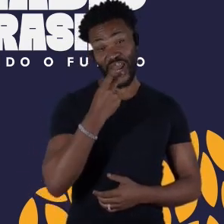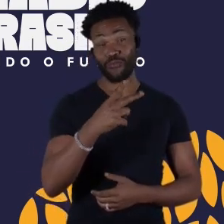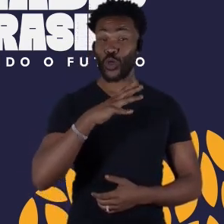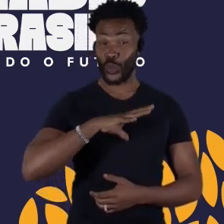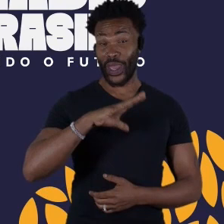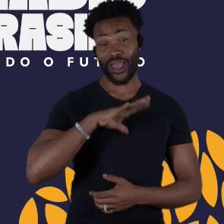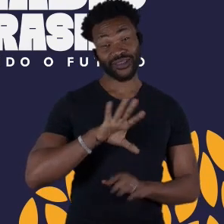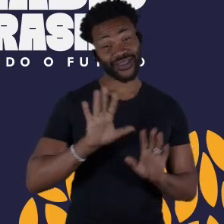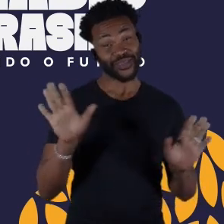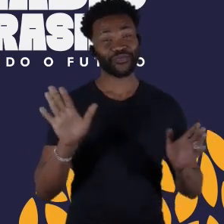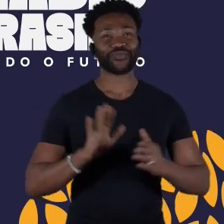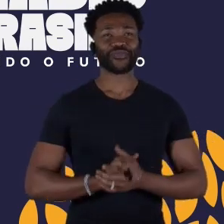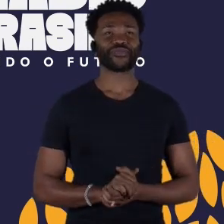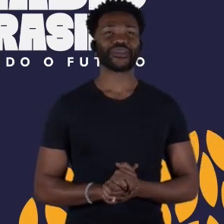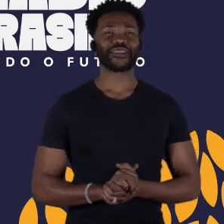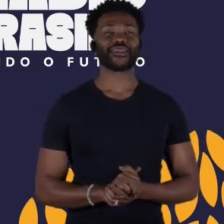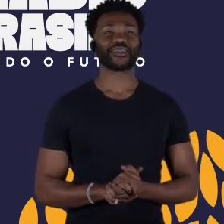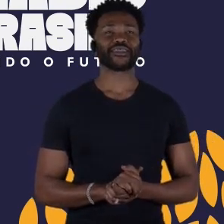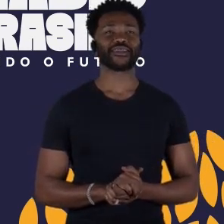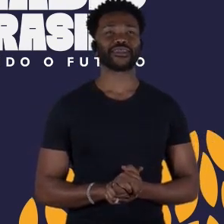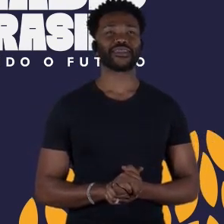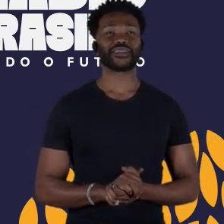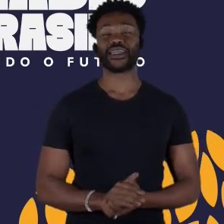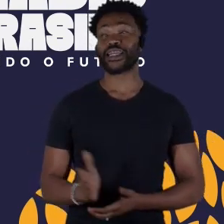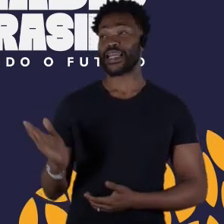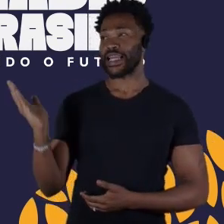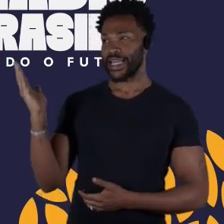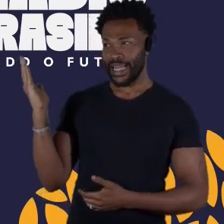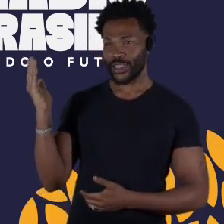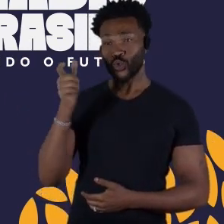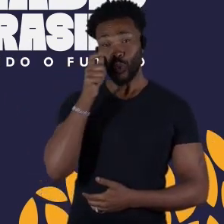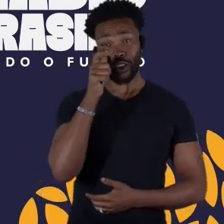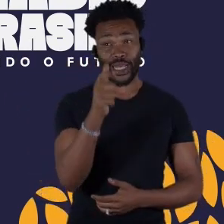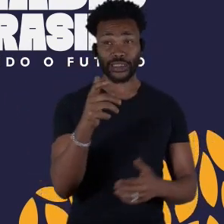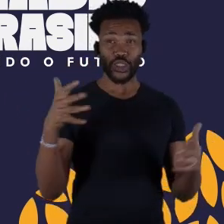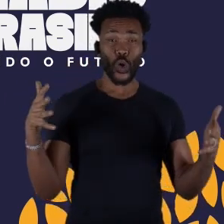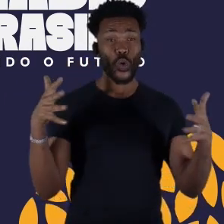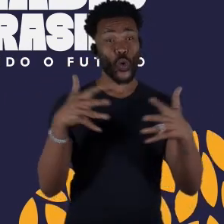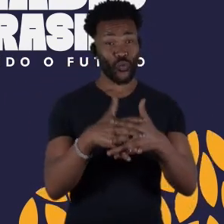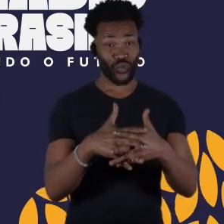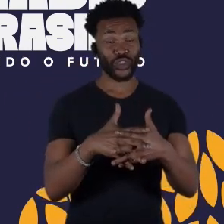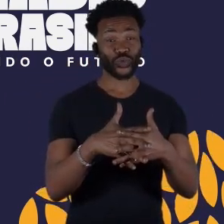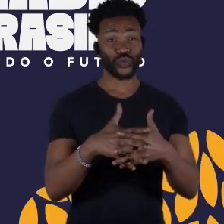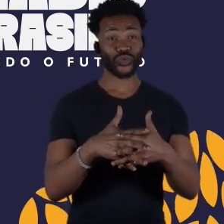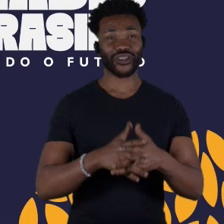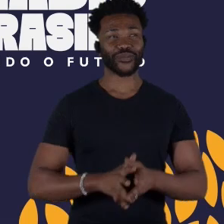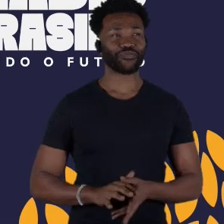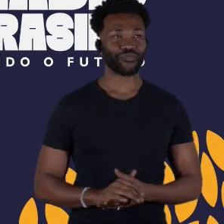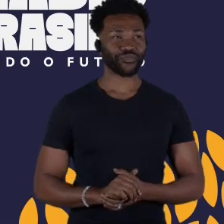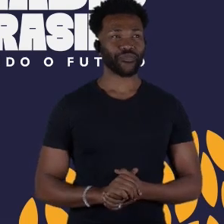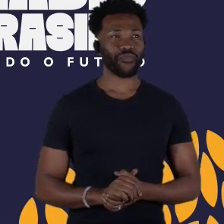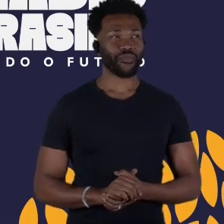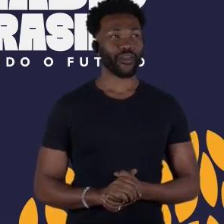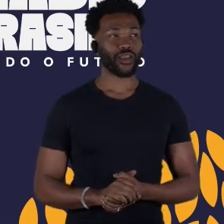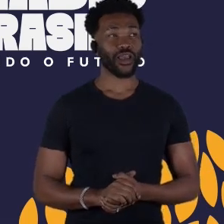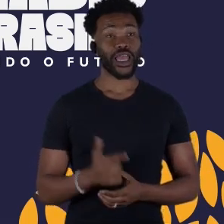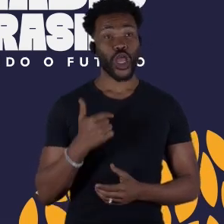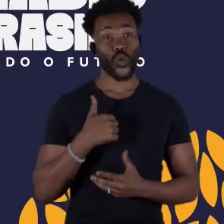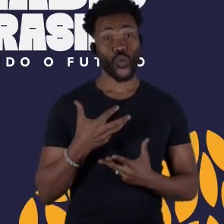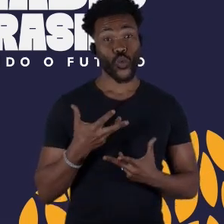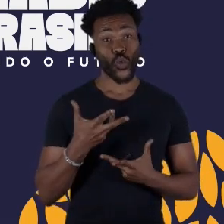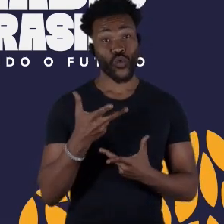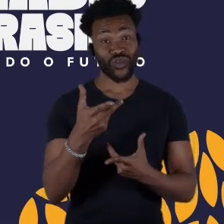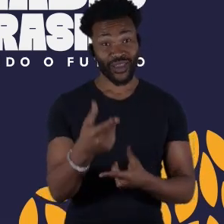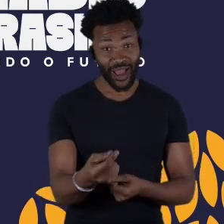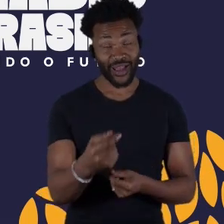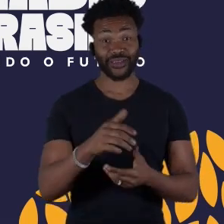português. Então, esses são meus conflitos de interesse. E se eu fui convidada